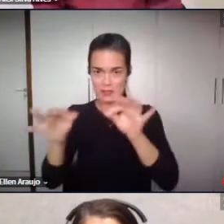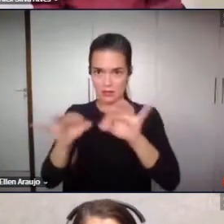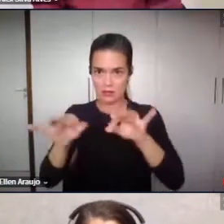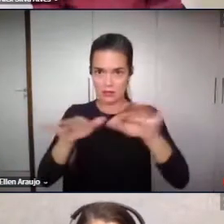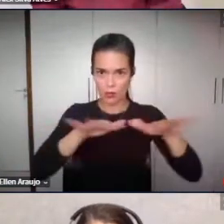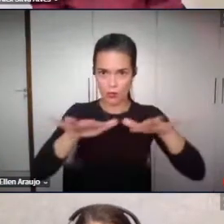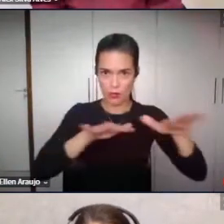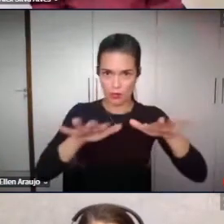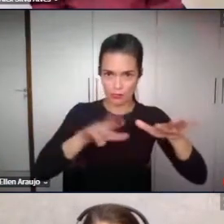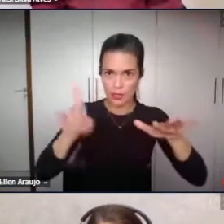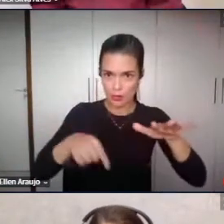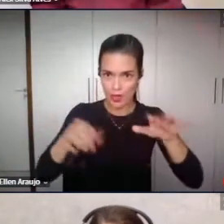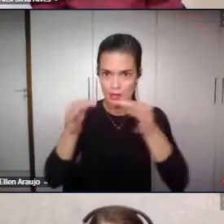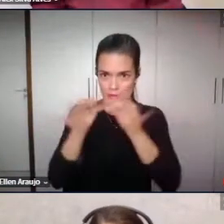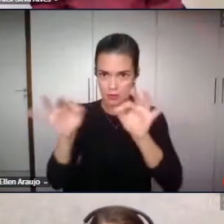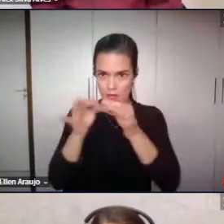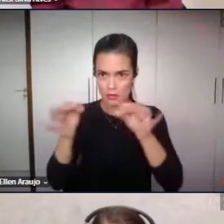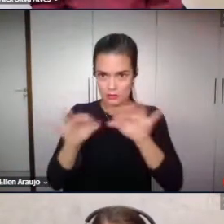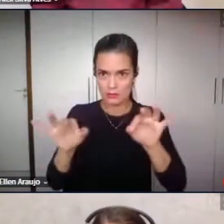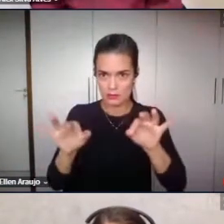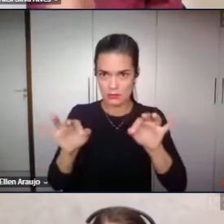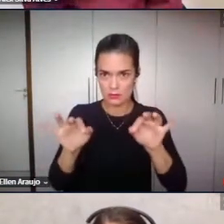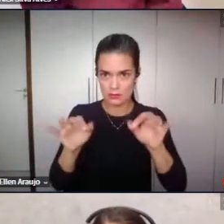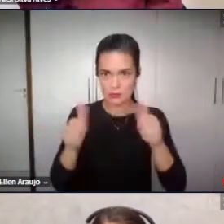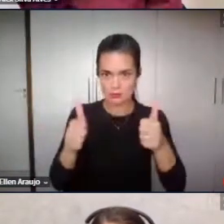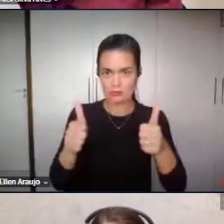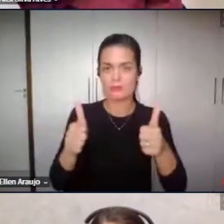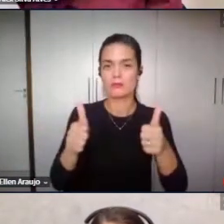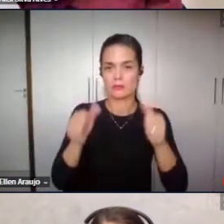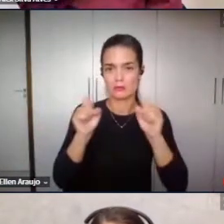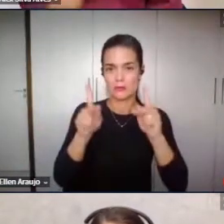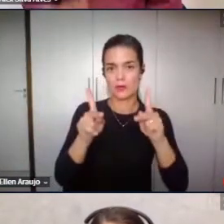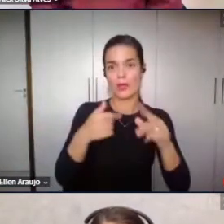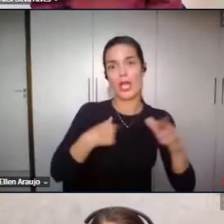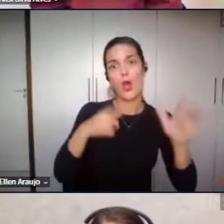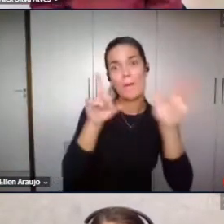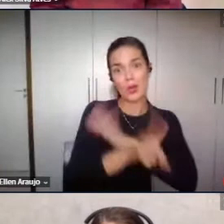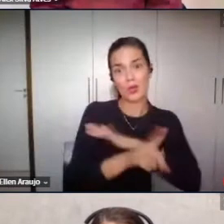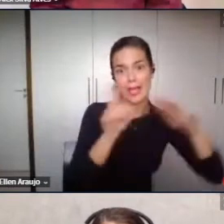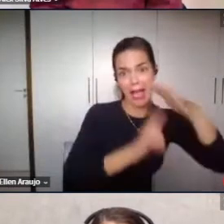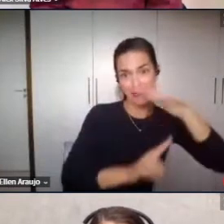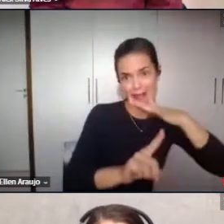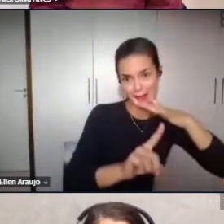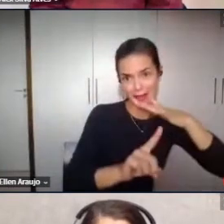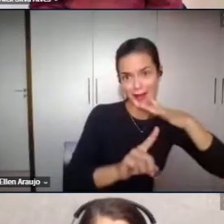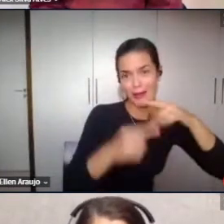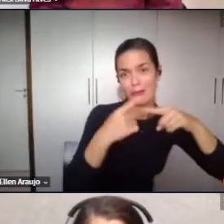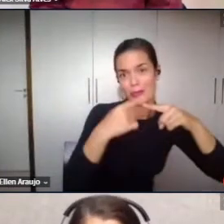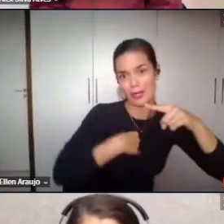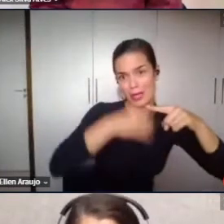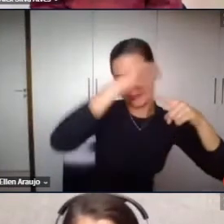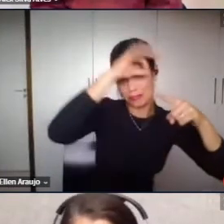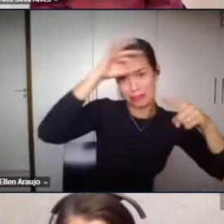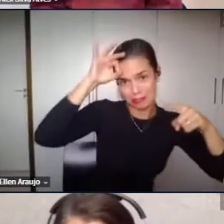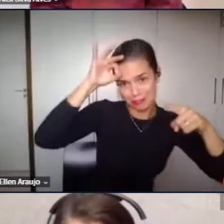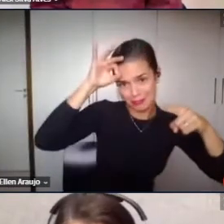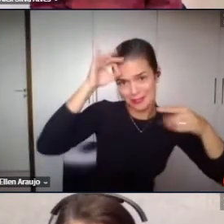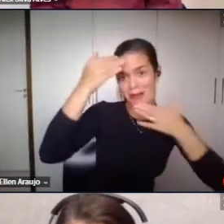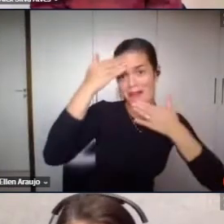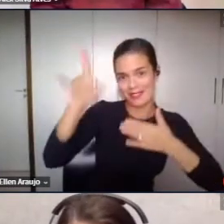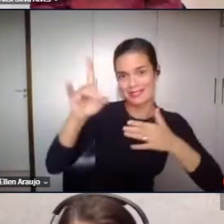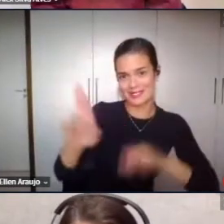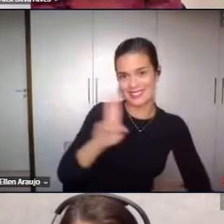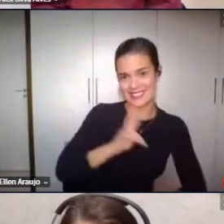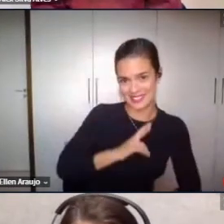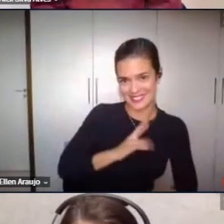Desculpa essas duas perguntas. A pergunta do avatar tem a ver com o meu desconhecimento. Então, eu li, precisava entender e eu te agradeço muito, tá?